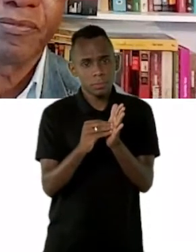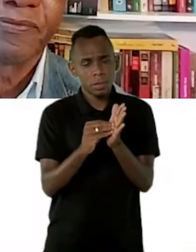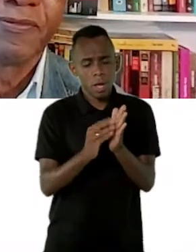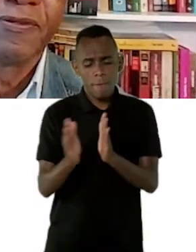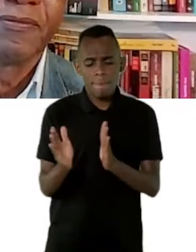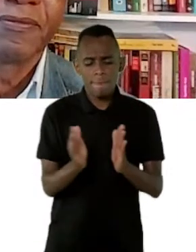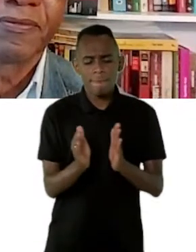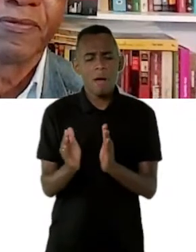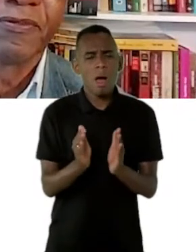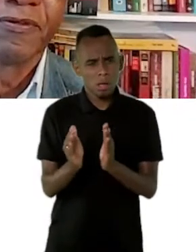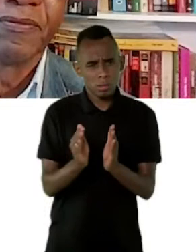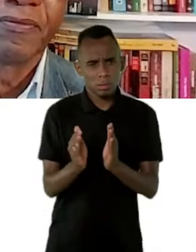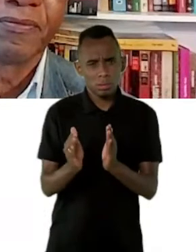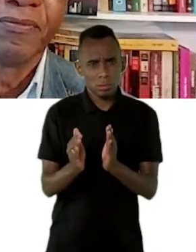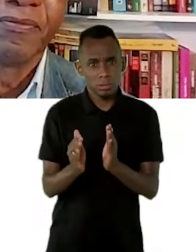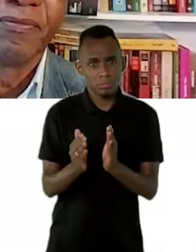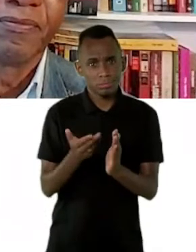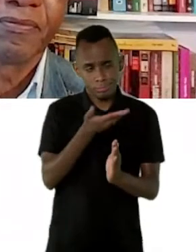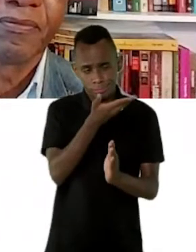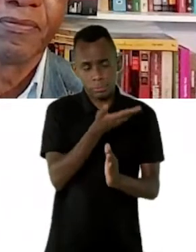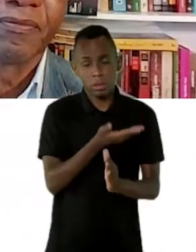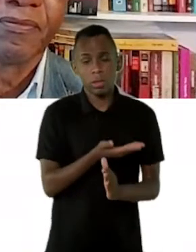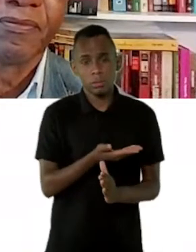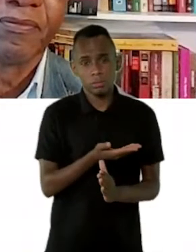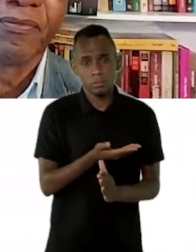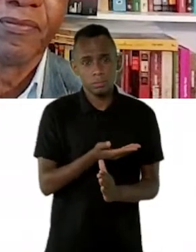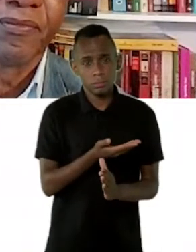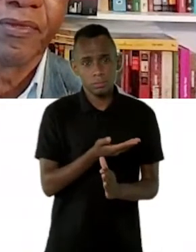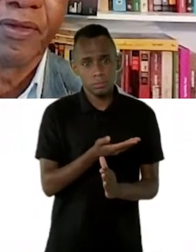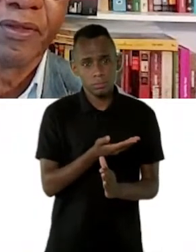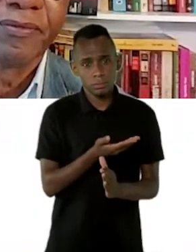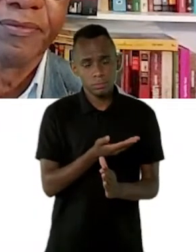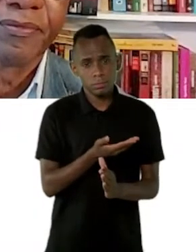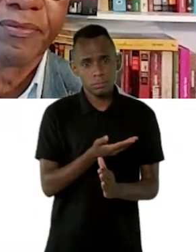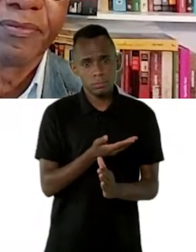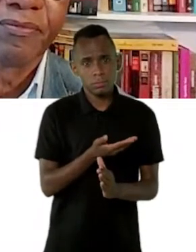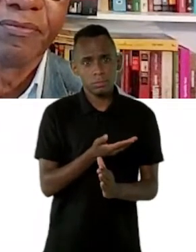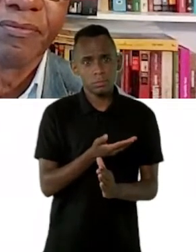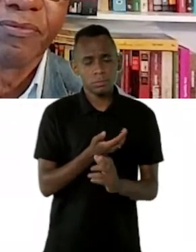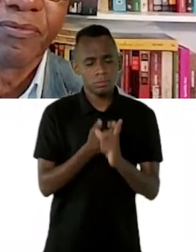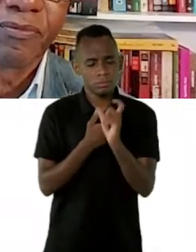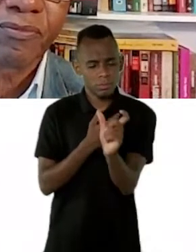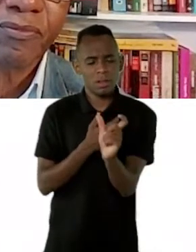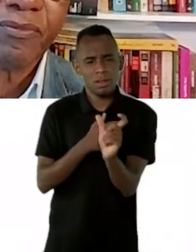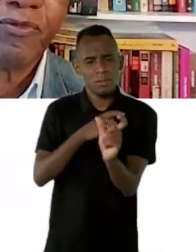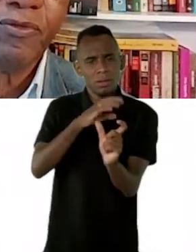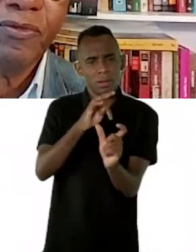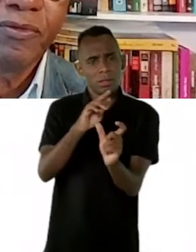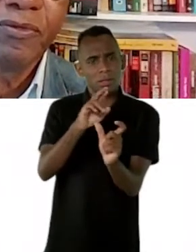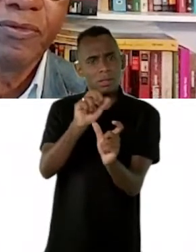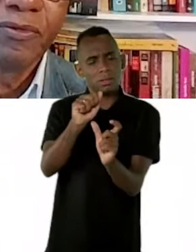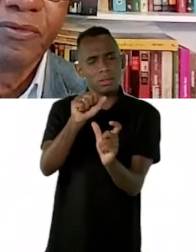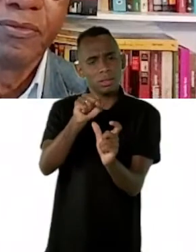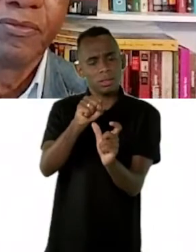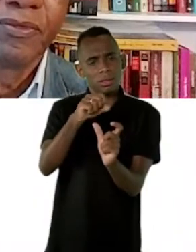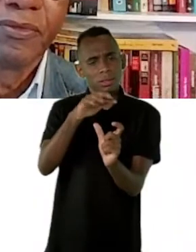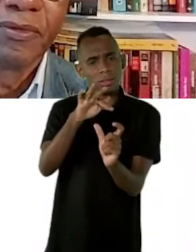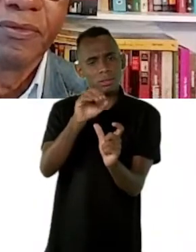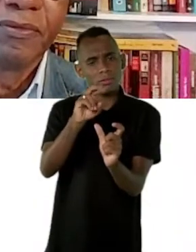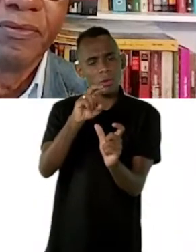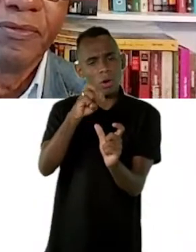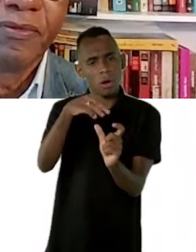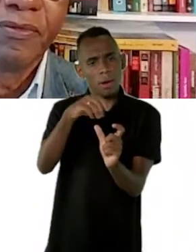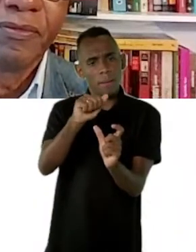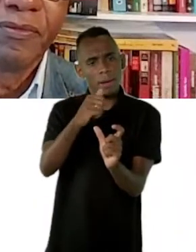ela passou de, vamos falar a palavra transformação, né, só para servir